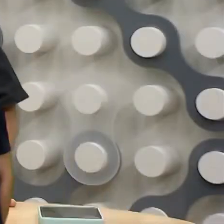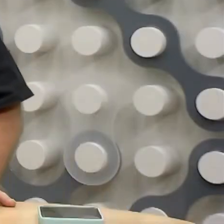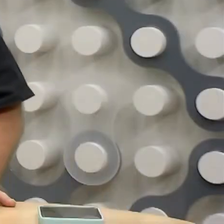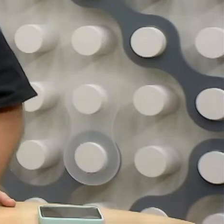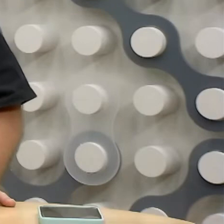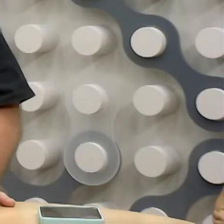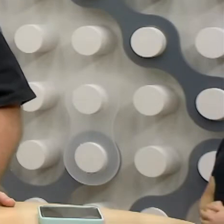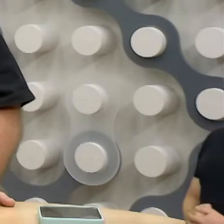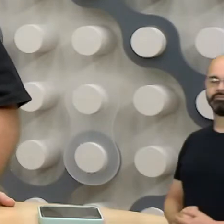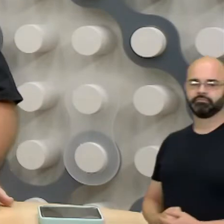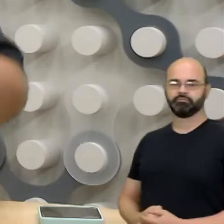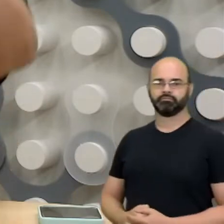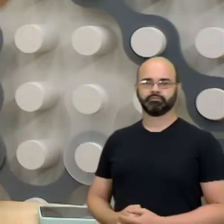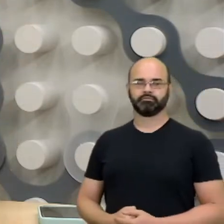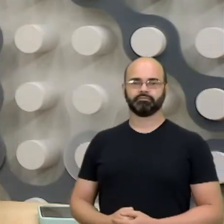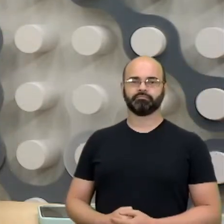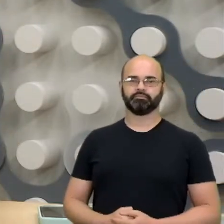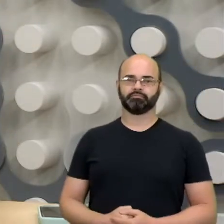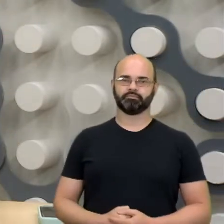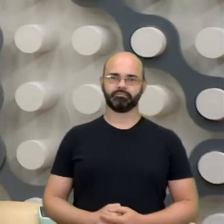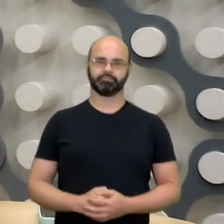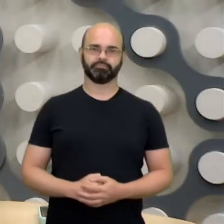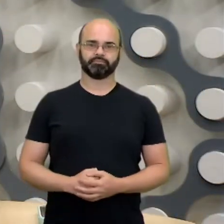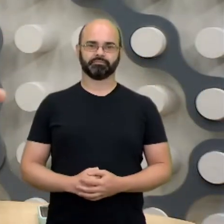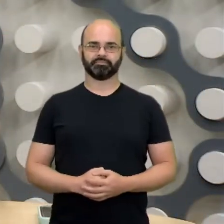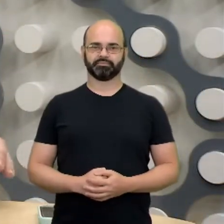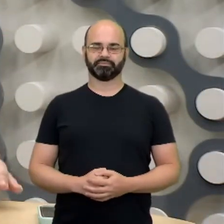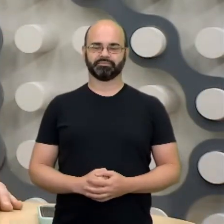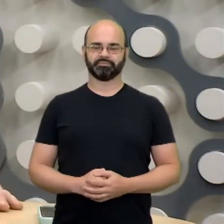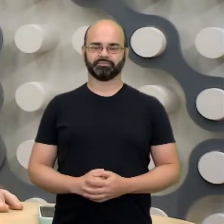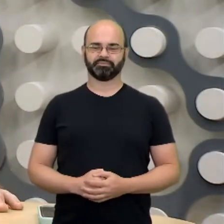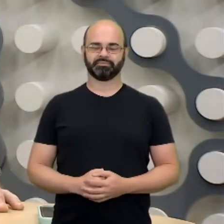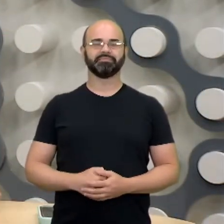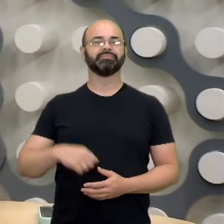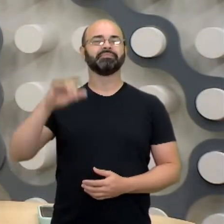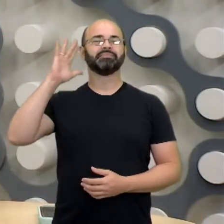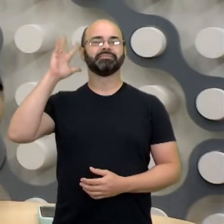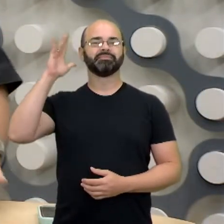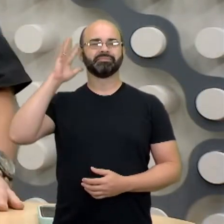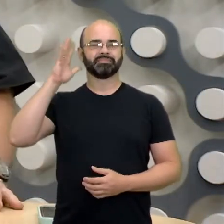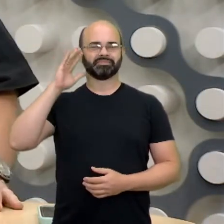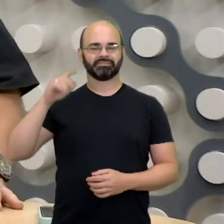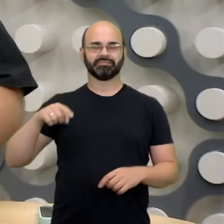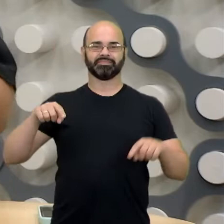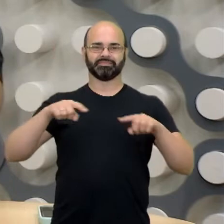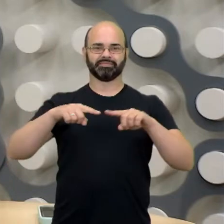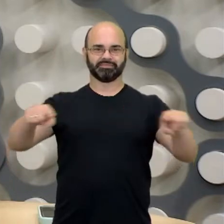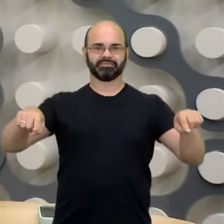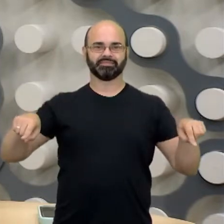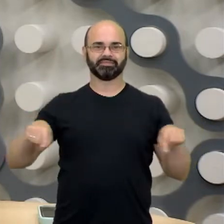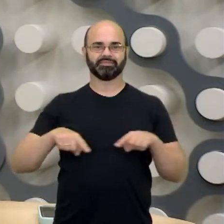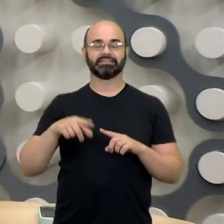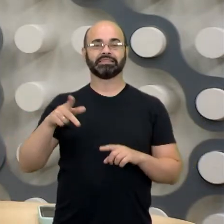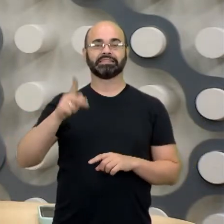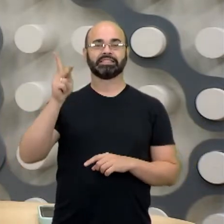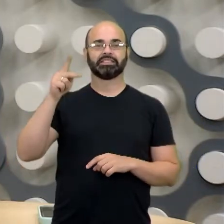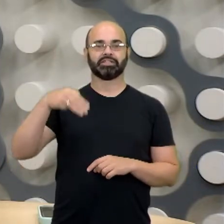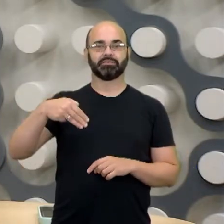pessoas dentro de 1 quadrado aí, de 1 quilômetro? É muita gente, né? Então tem aqui o exemplo. Então olha que